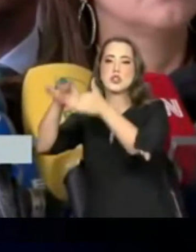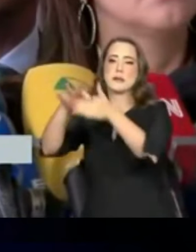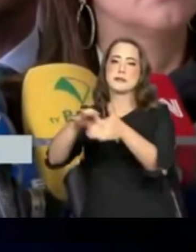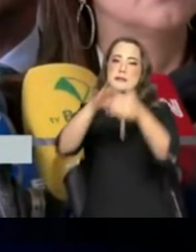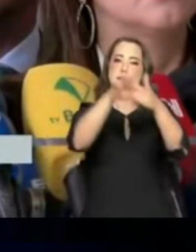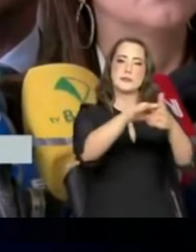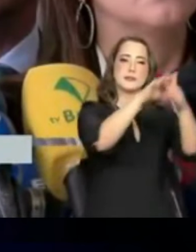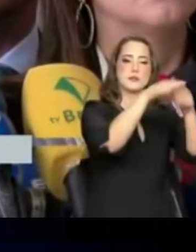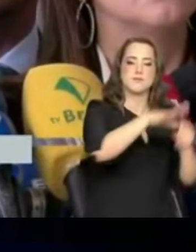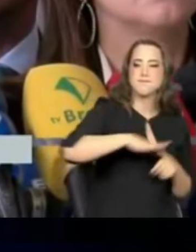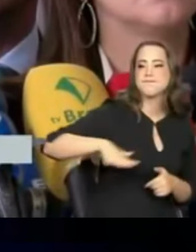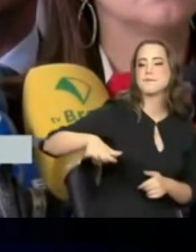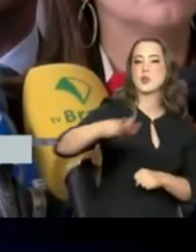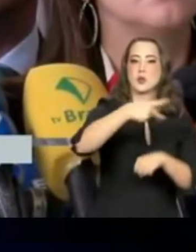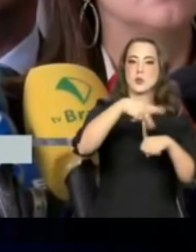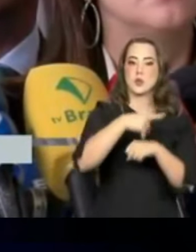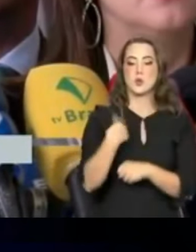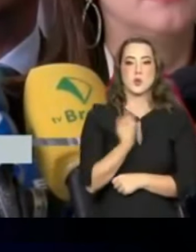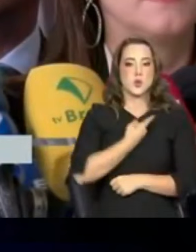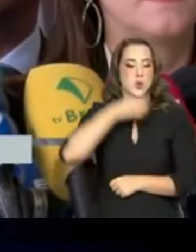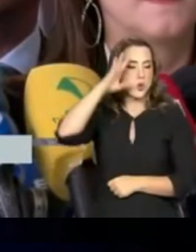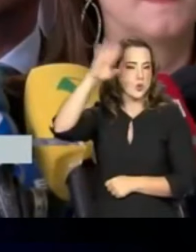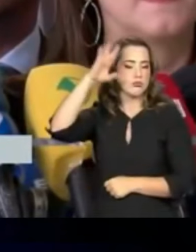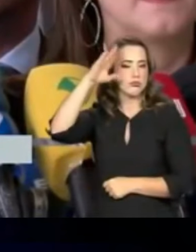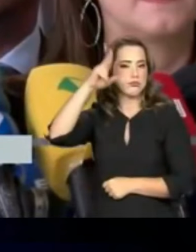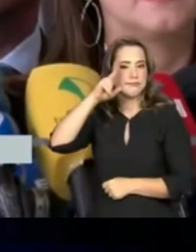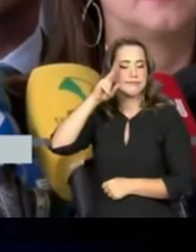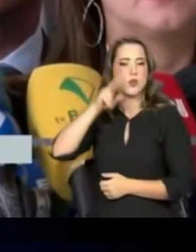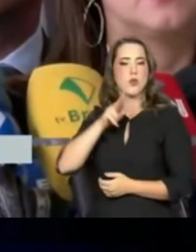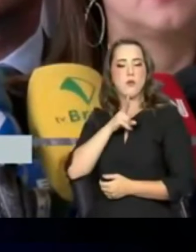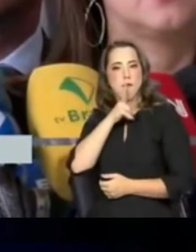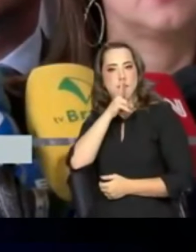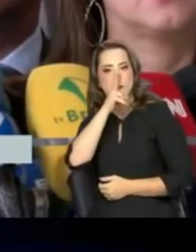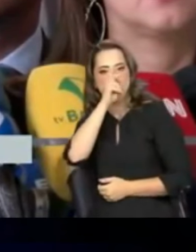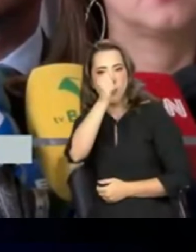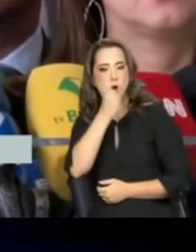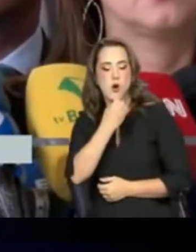né, esquerdista que procura destruir e toca fogo